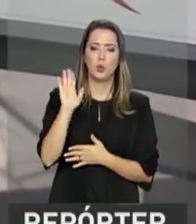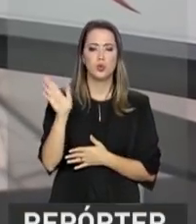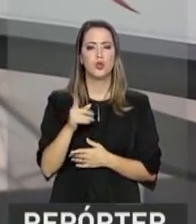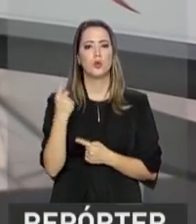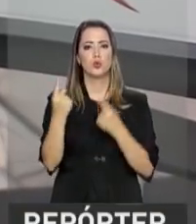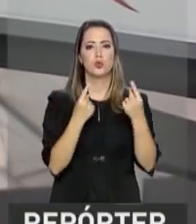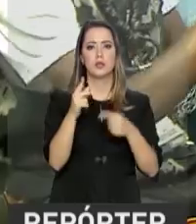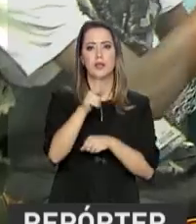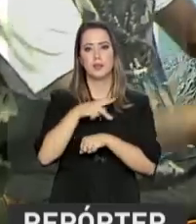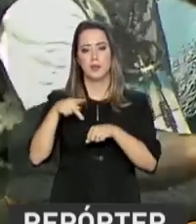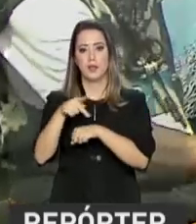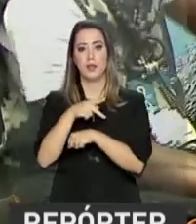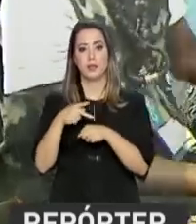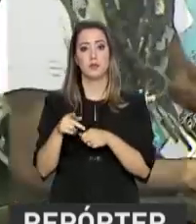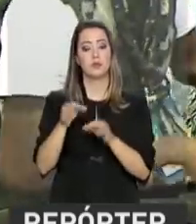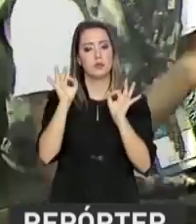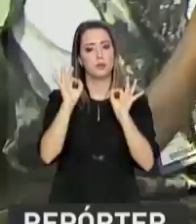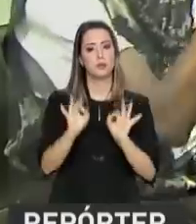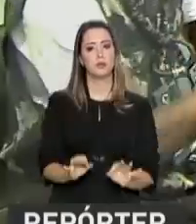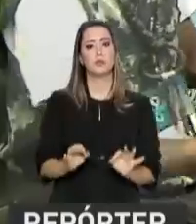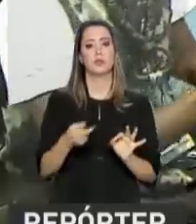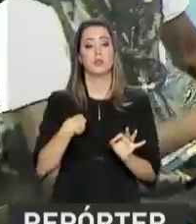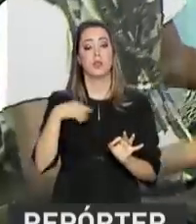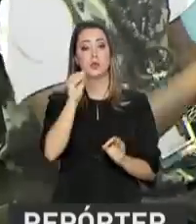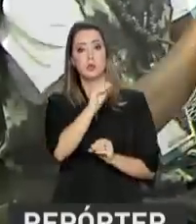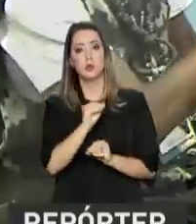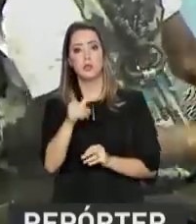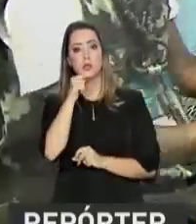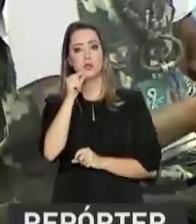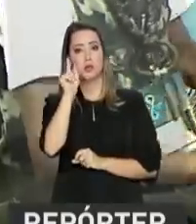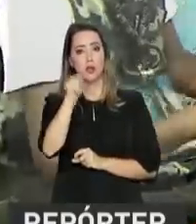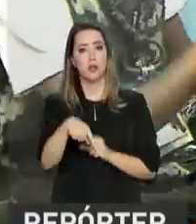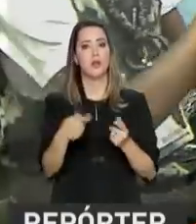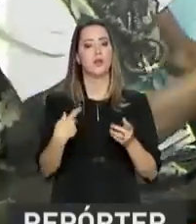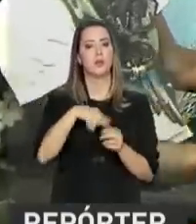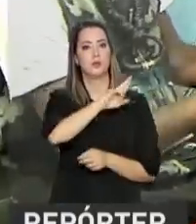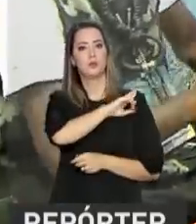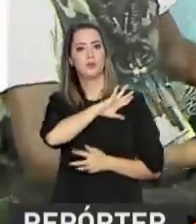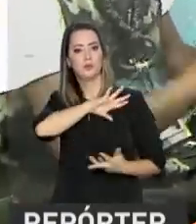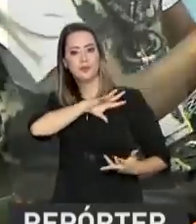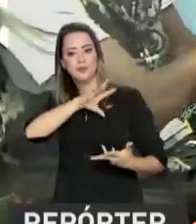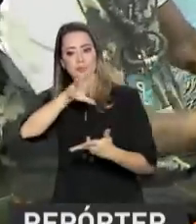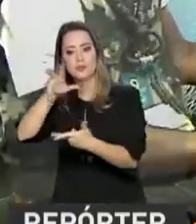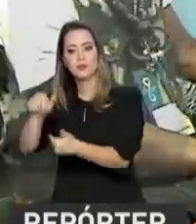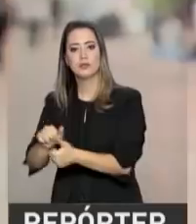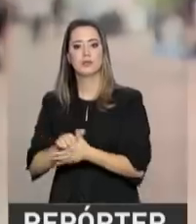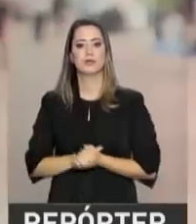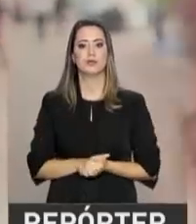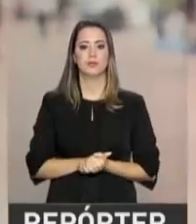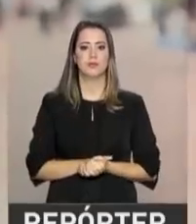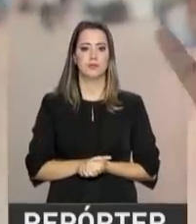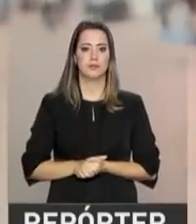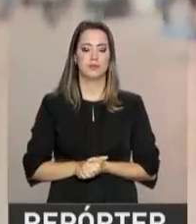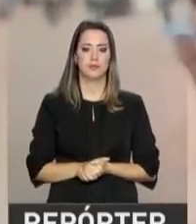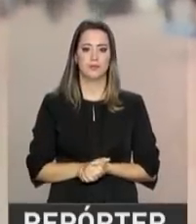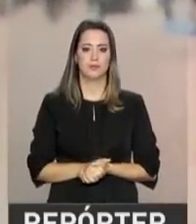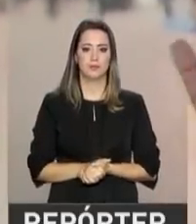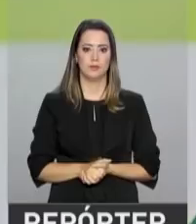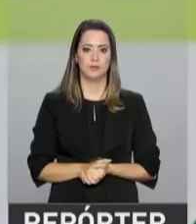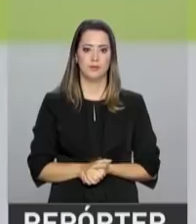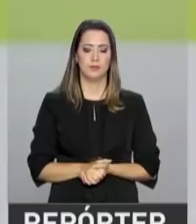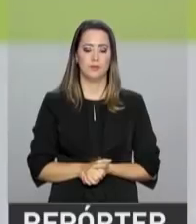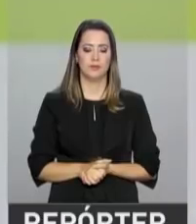de cada um, na certeza que a preservação da água é responsabilidade de todos.